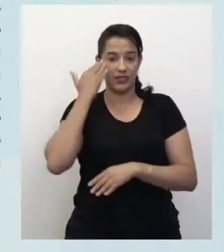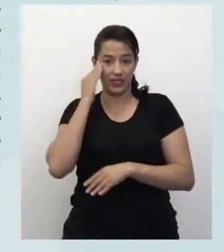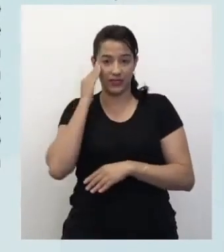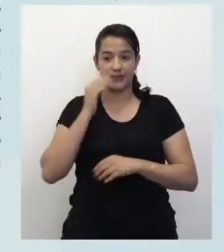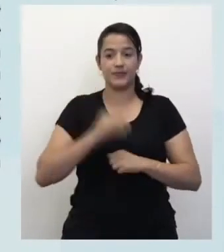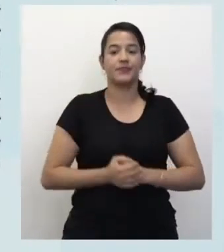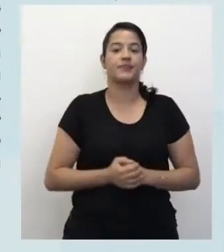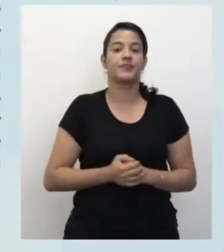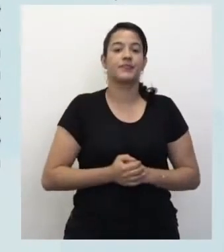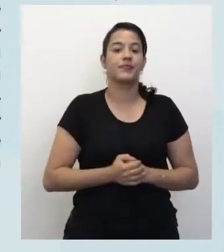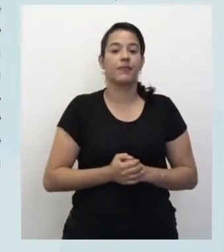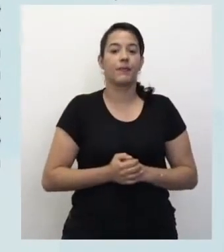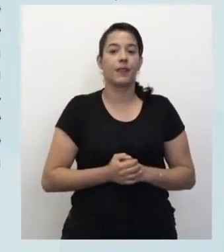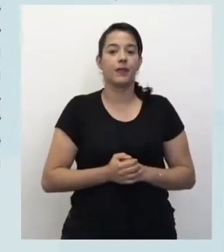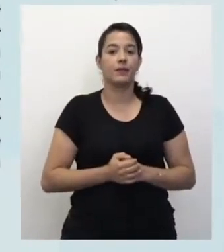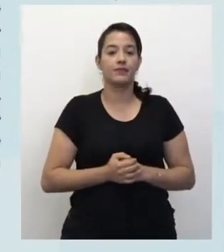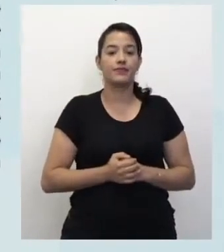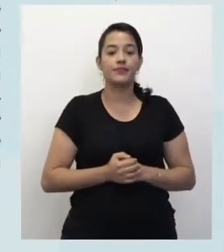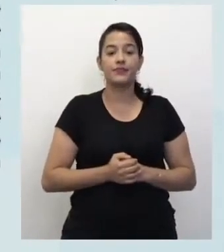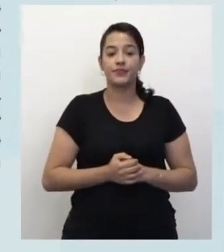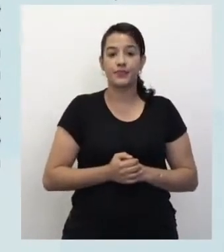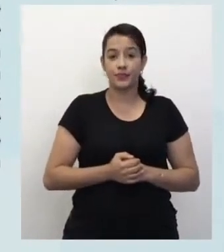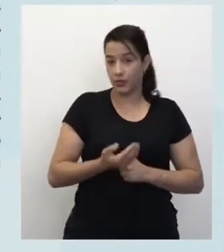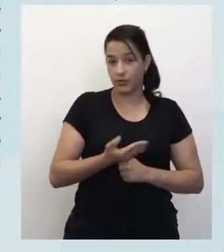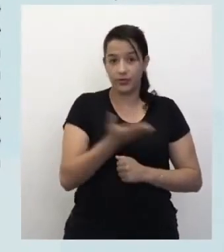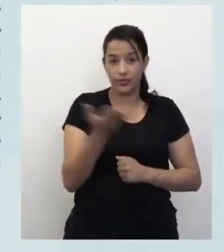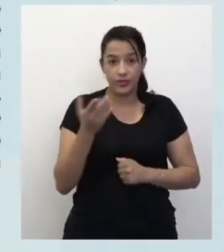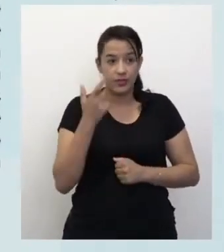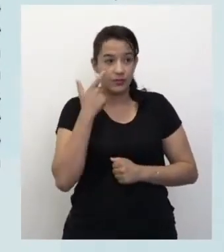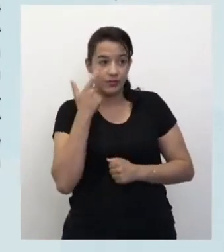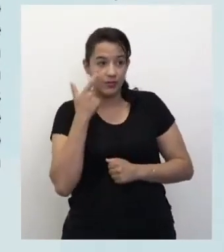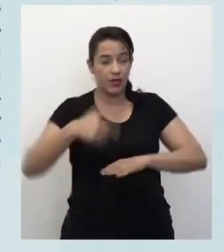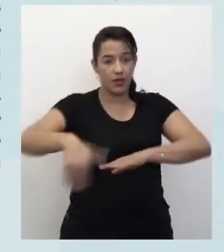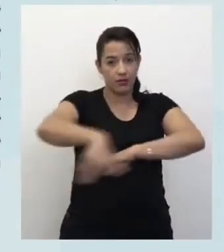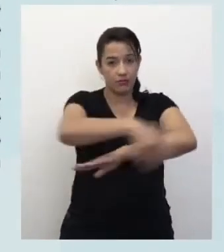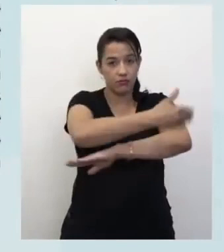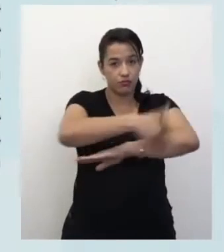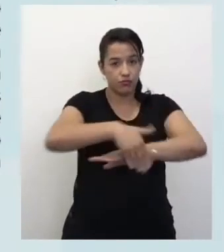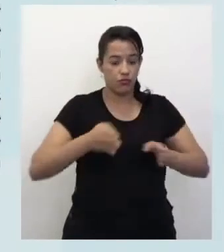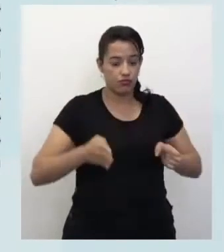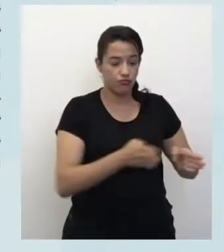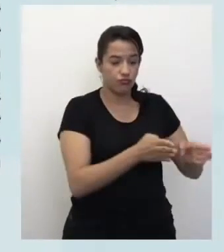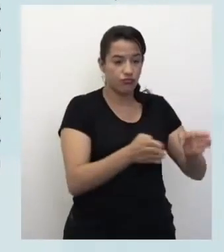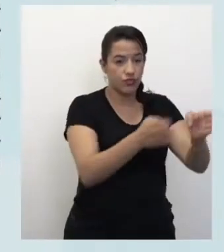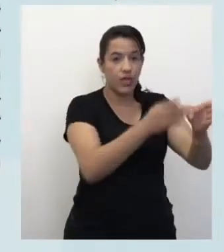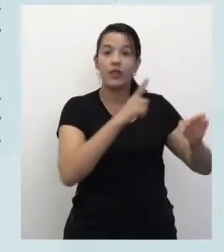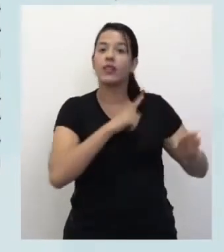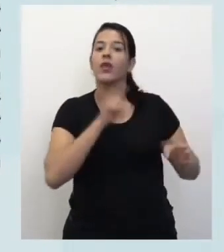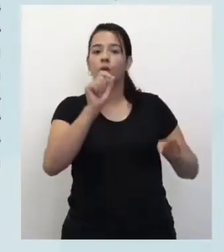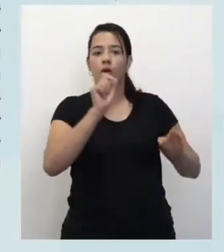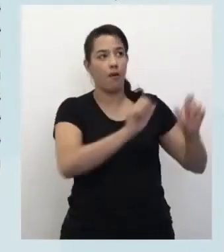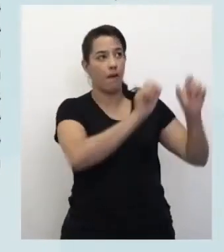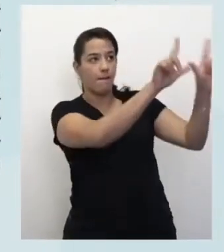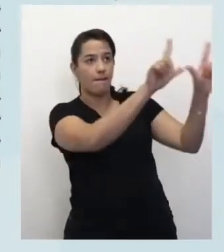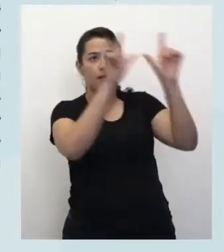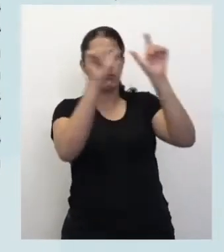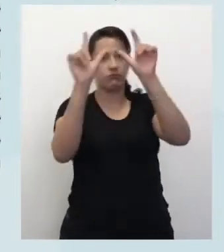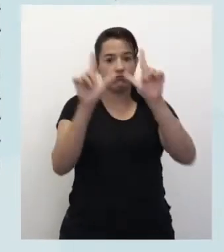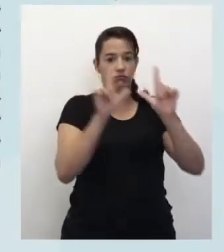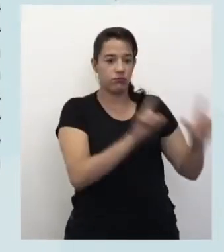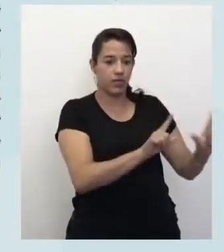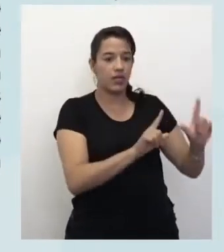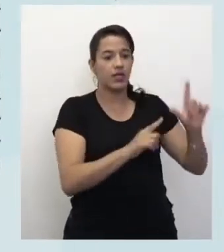lá? Você já deve ter reparado que as estradas têm placas onde estão escritos números que aumentam